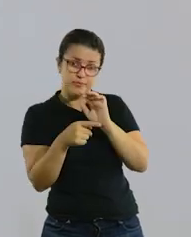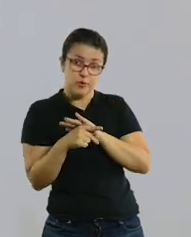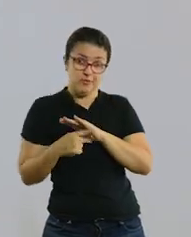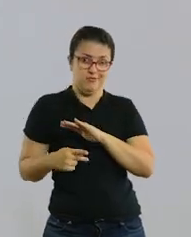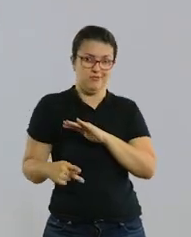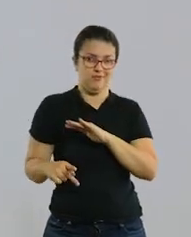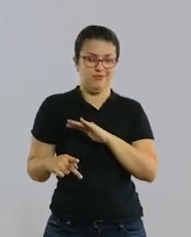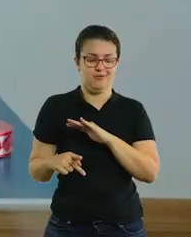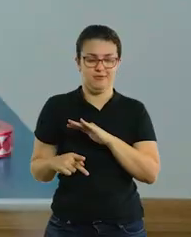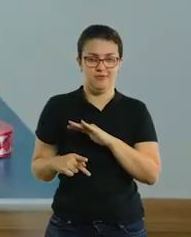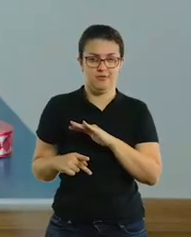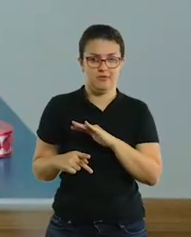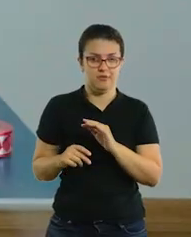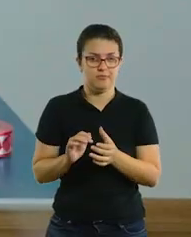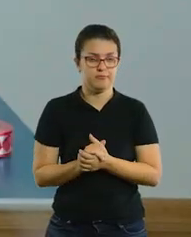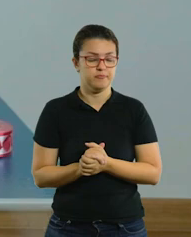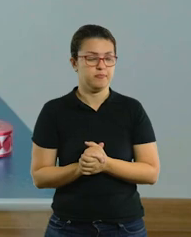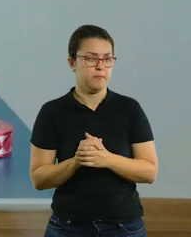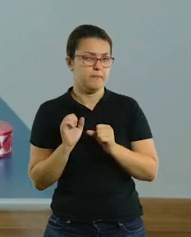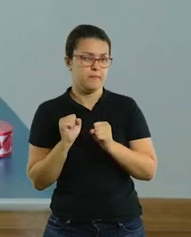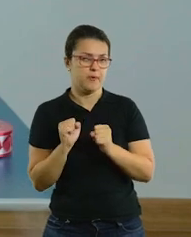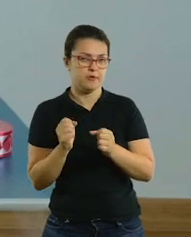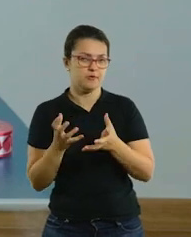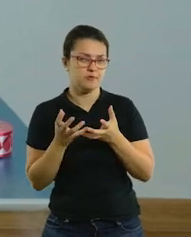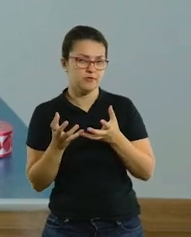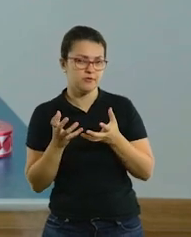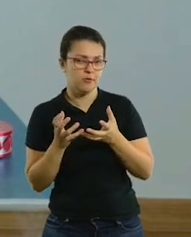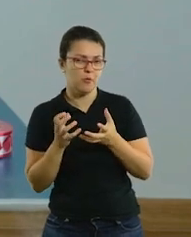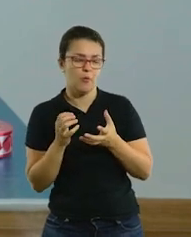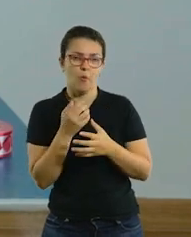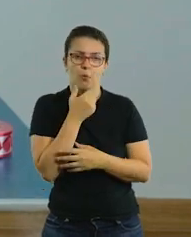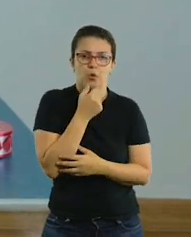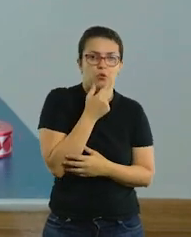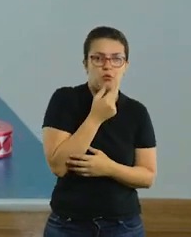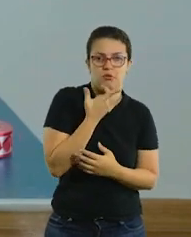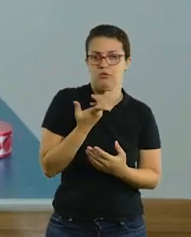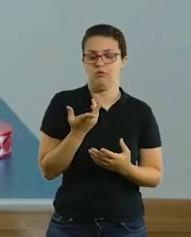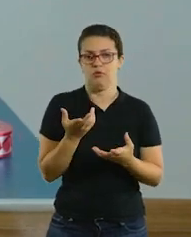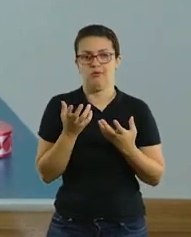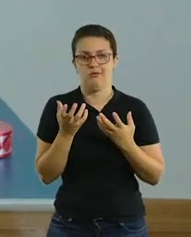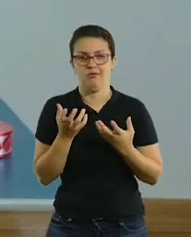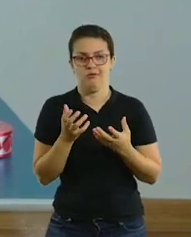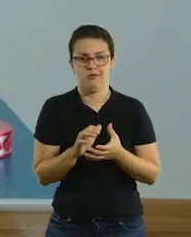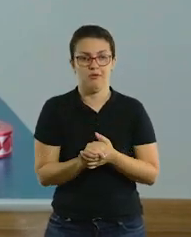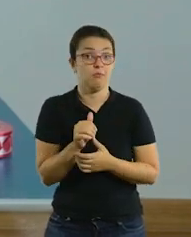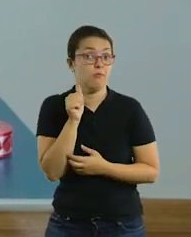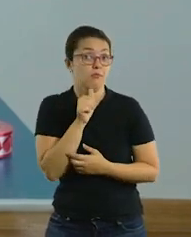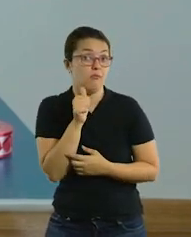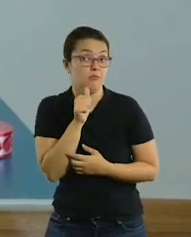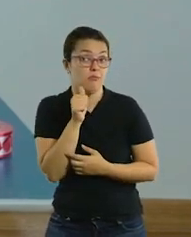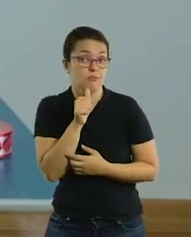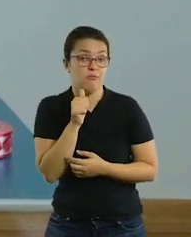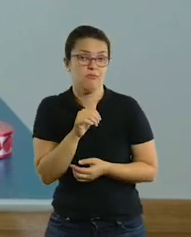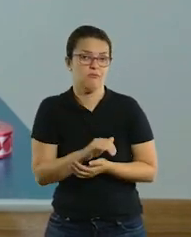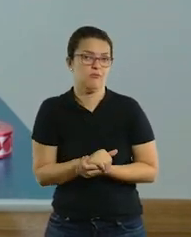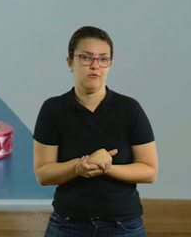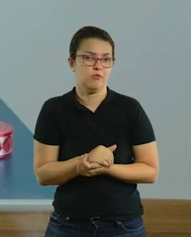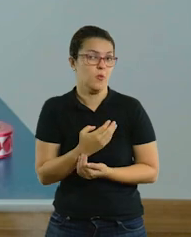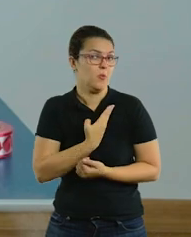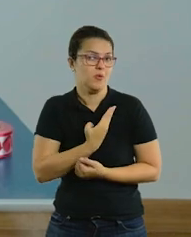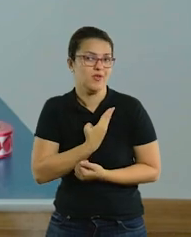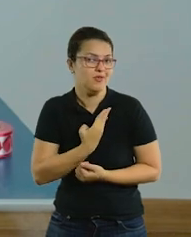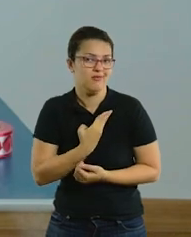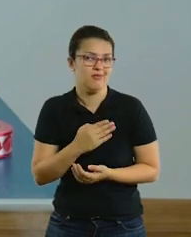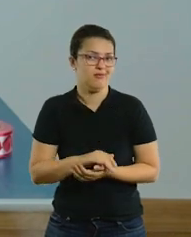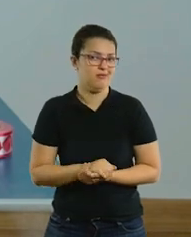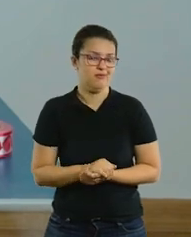dela. Ela pode querer fazer ela mesma, ou ela pode querer fazer um menininho da sala, ou a menininha da